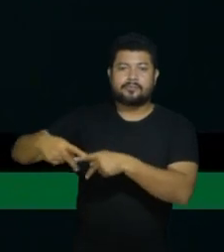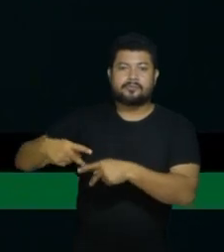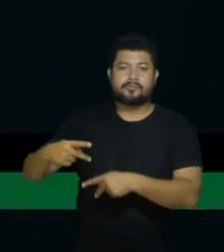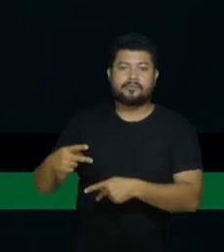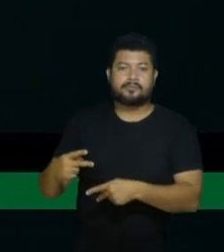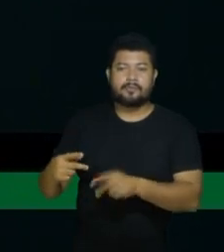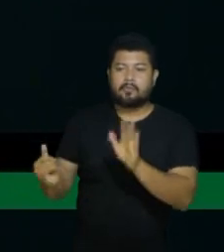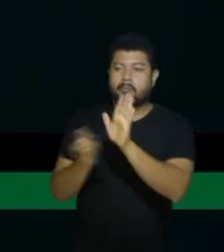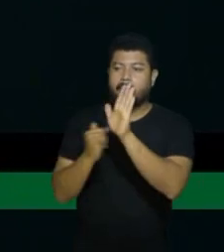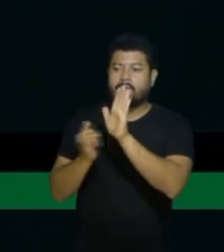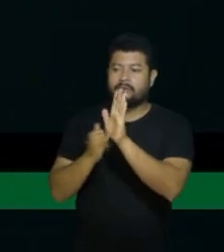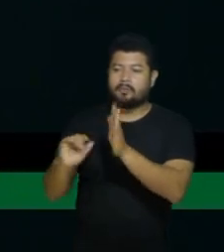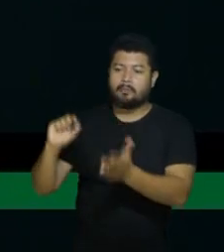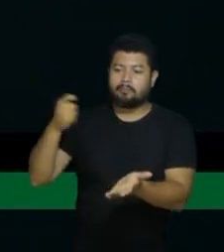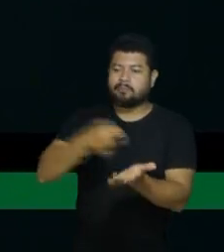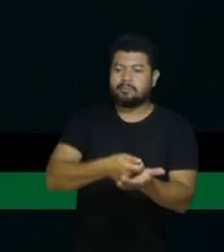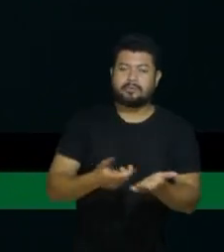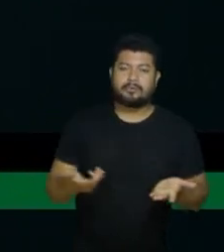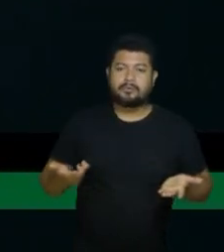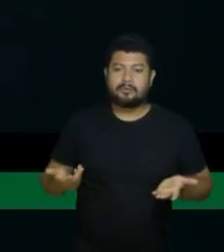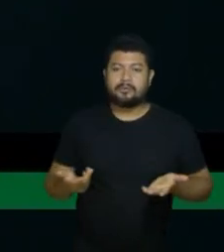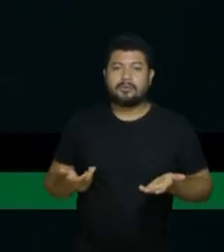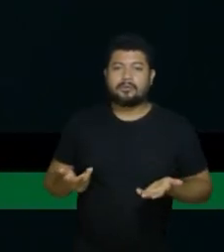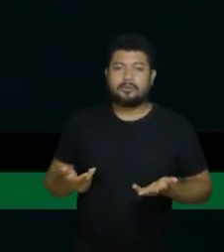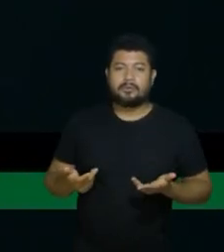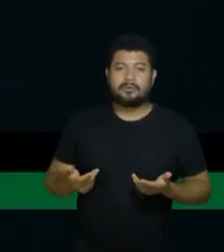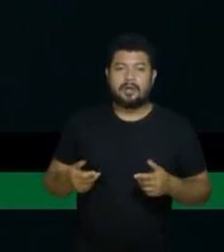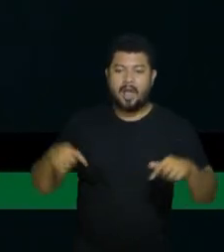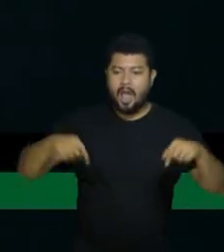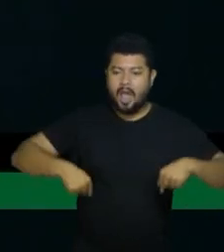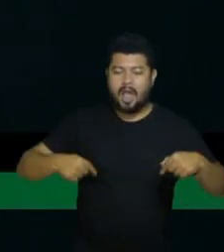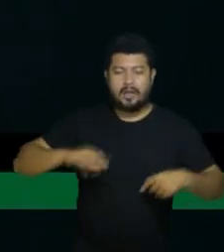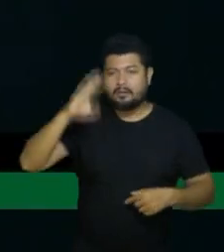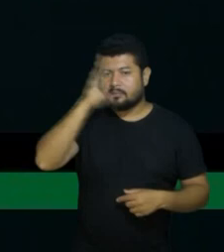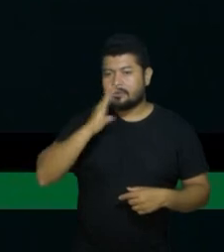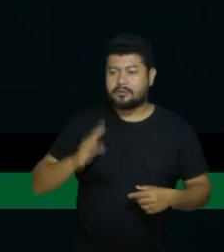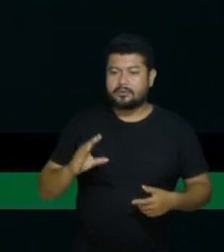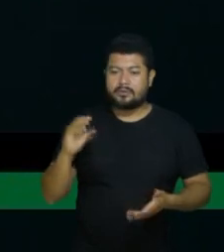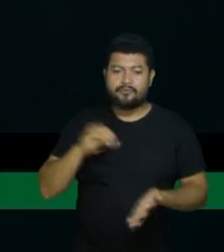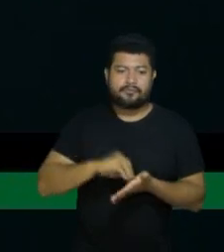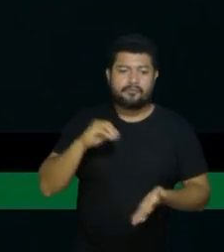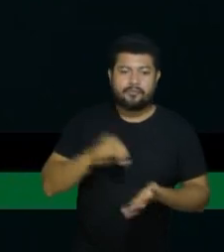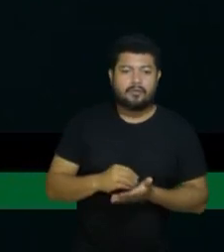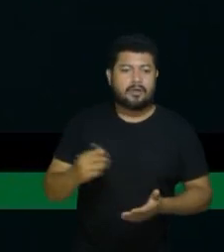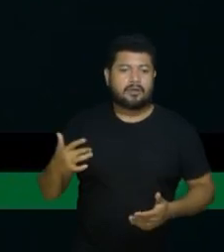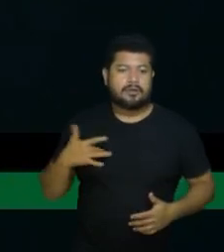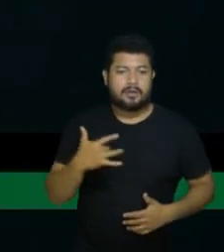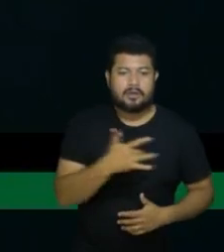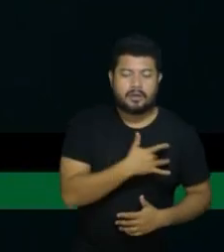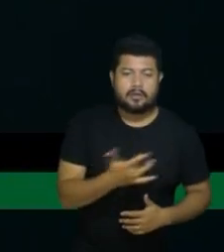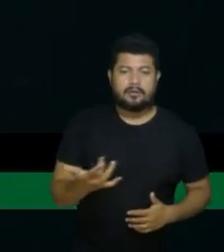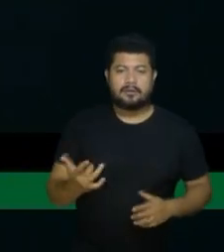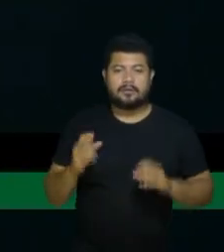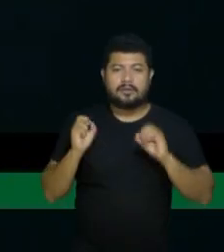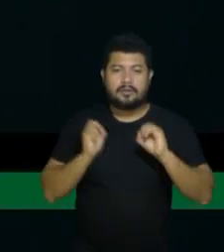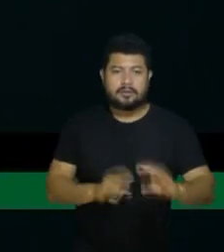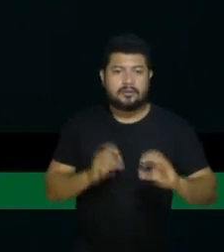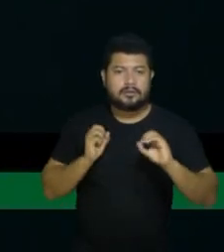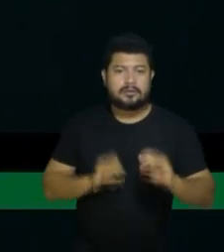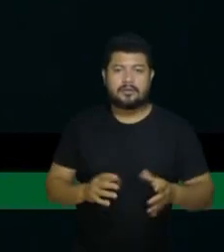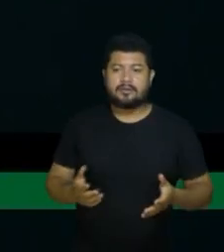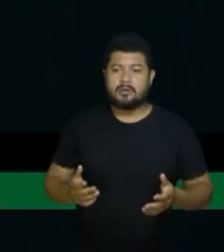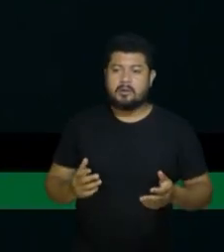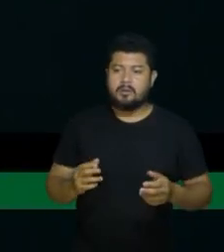pode mais acontecer no Brasil que falta saúde no no Brasil que falta educação no Brasil que falta